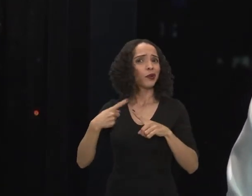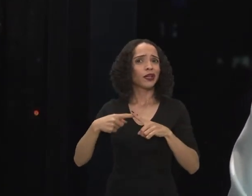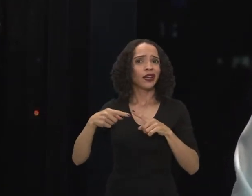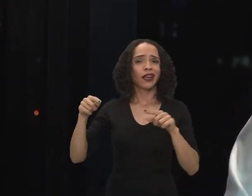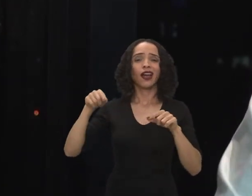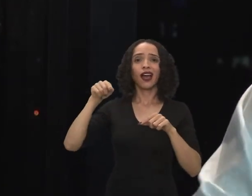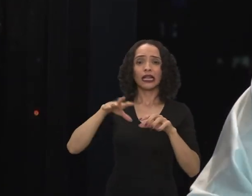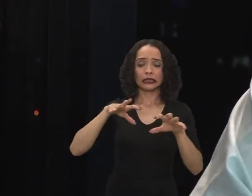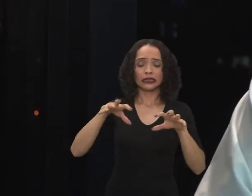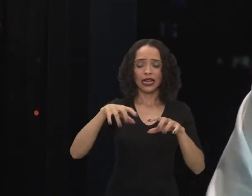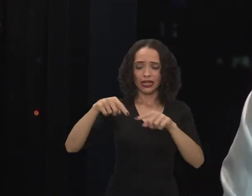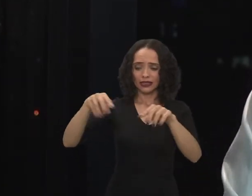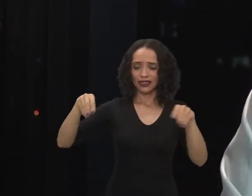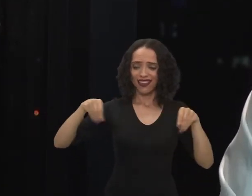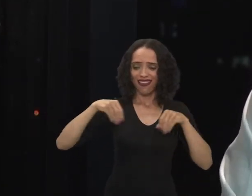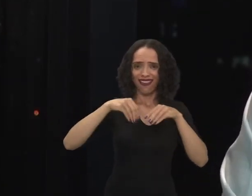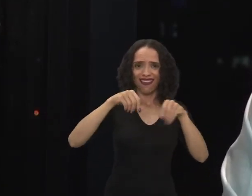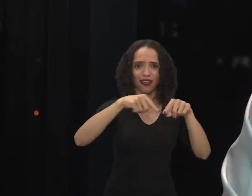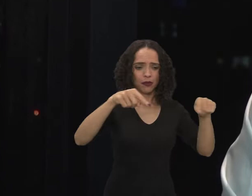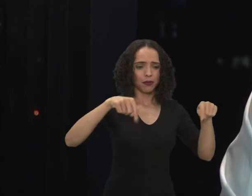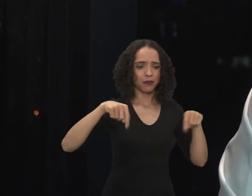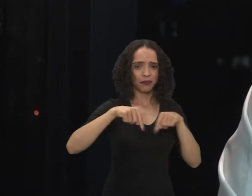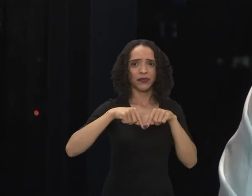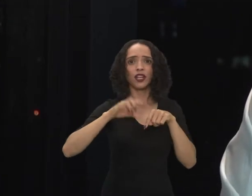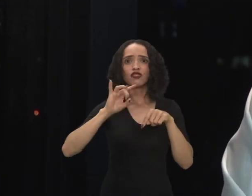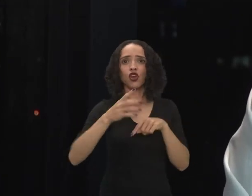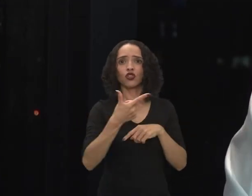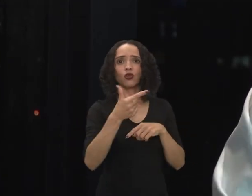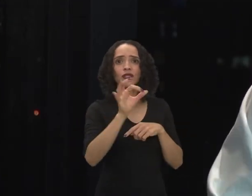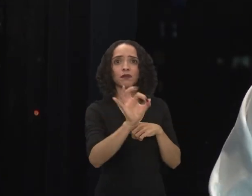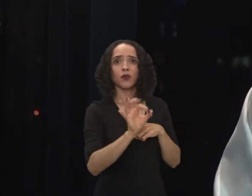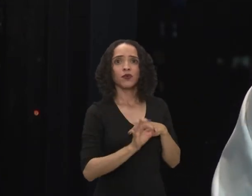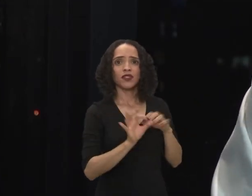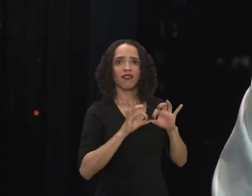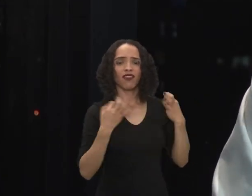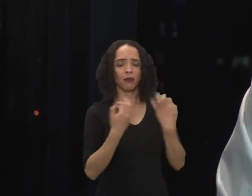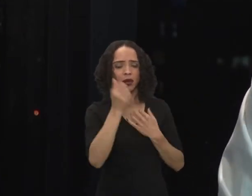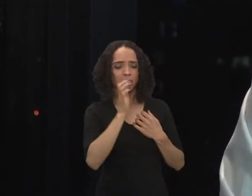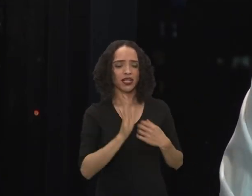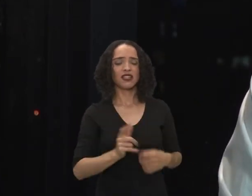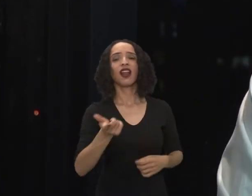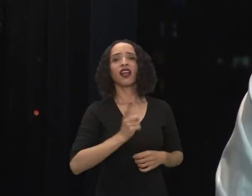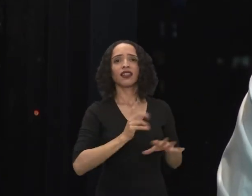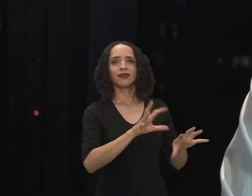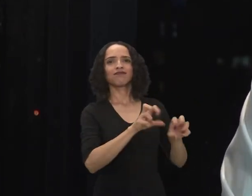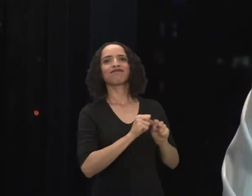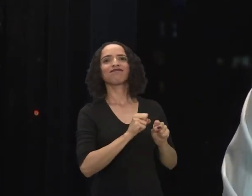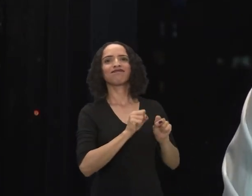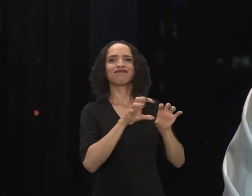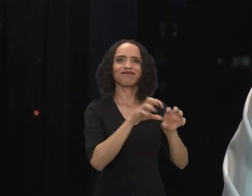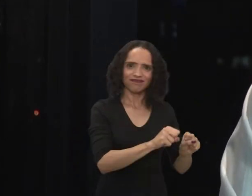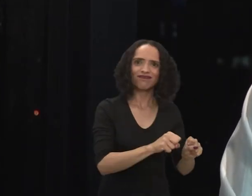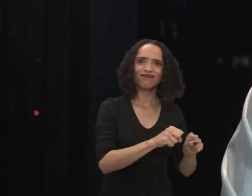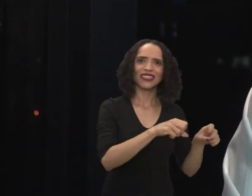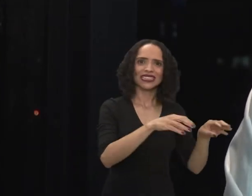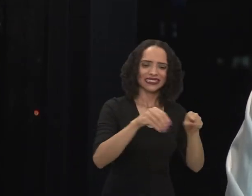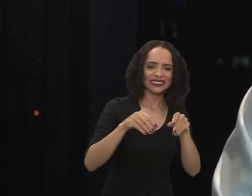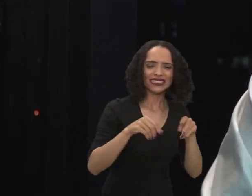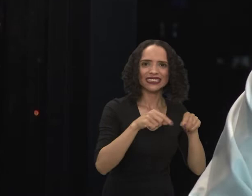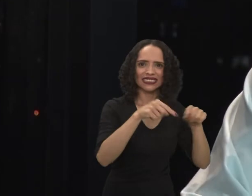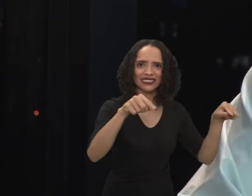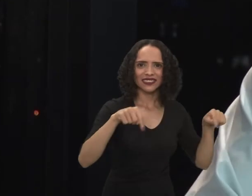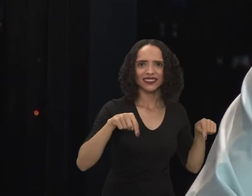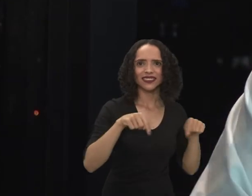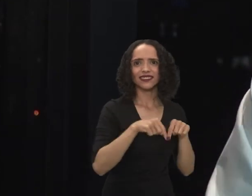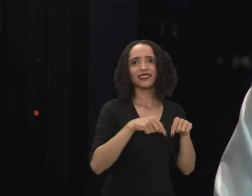de 2% das famílias brasileiras. Então, é preciso também pensar no estado de Goiás